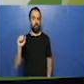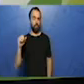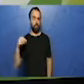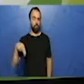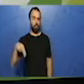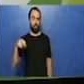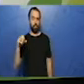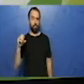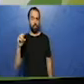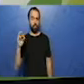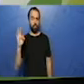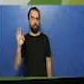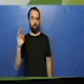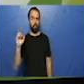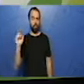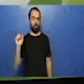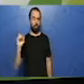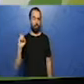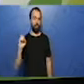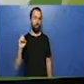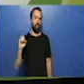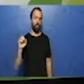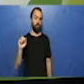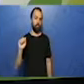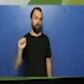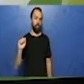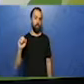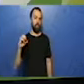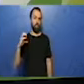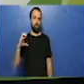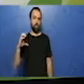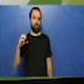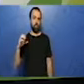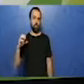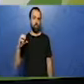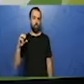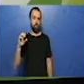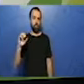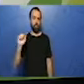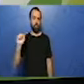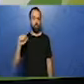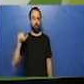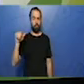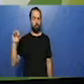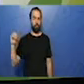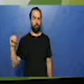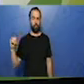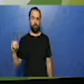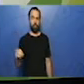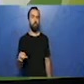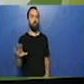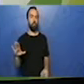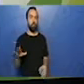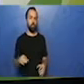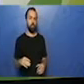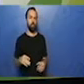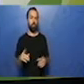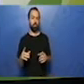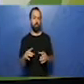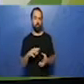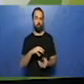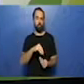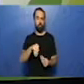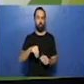sólido num líquido. Essa decantação, ela consiste em deixar o sistema em repouso até que